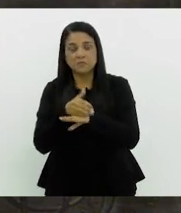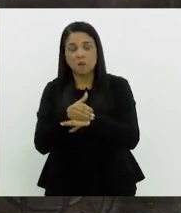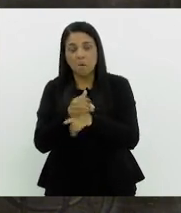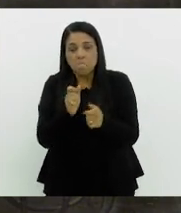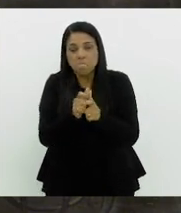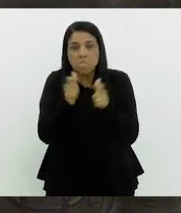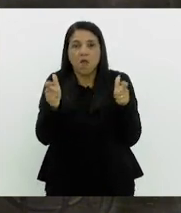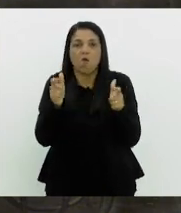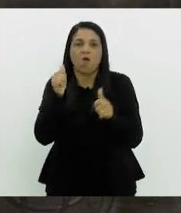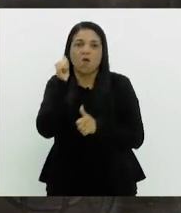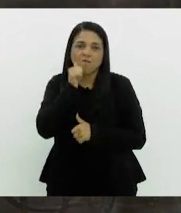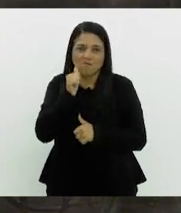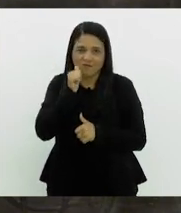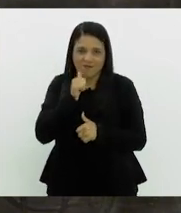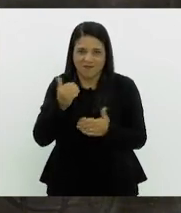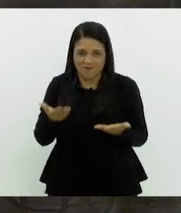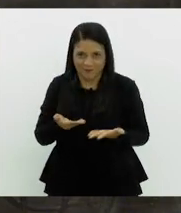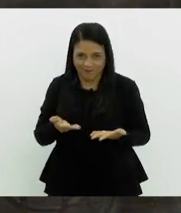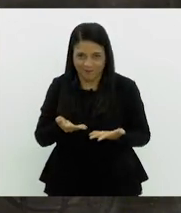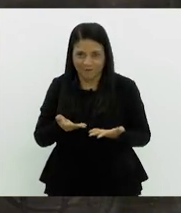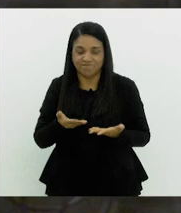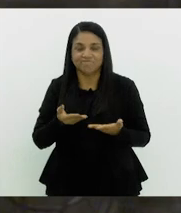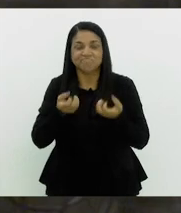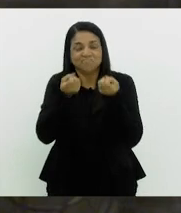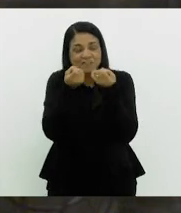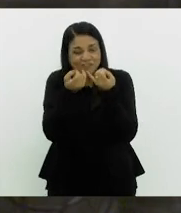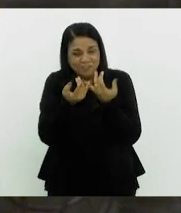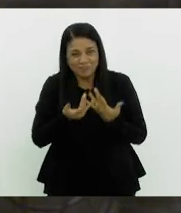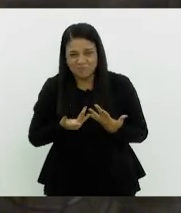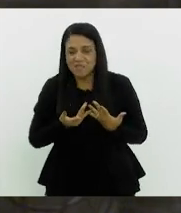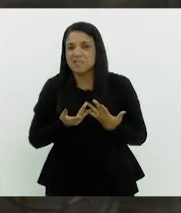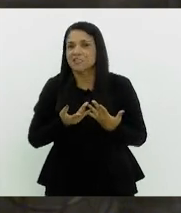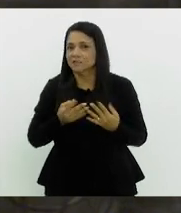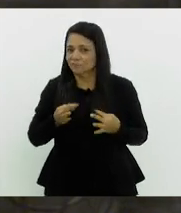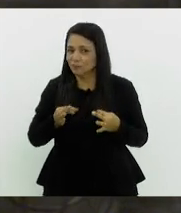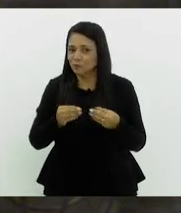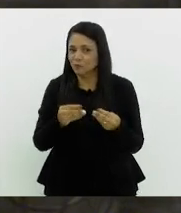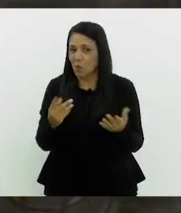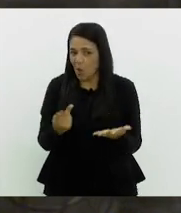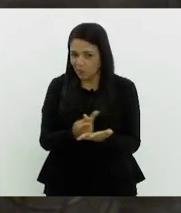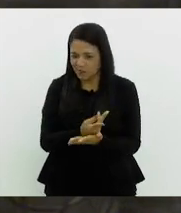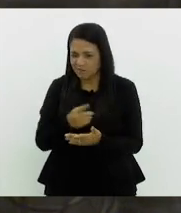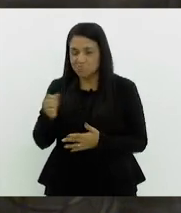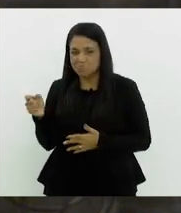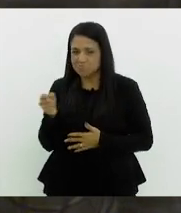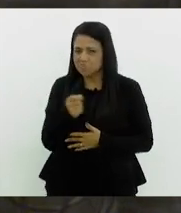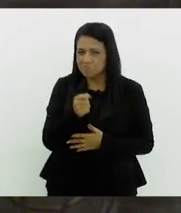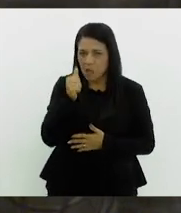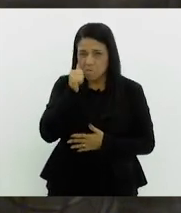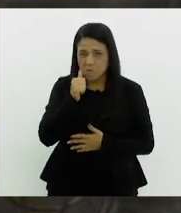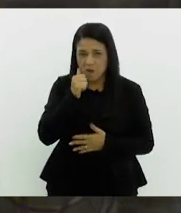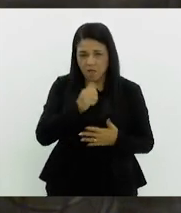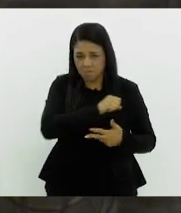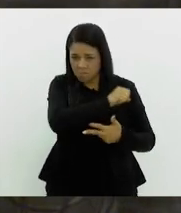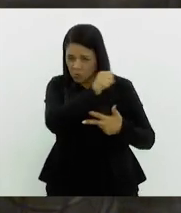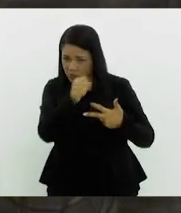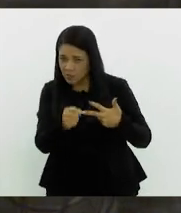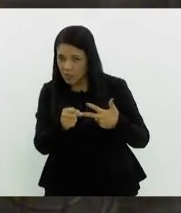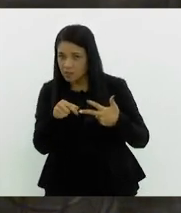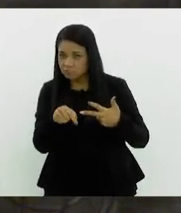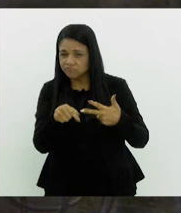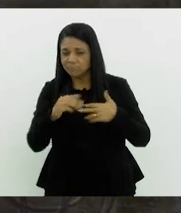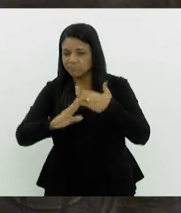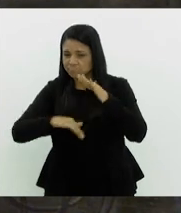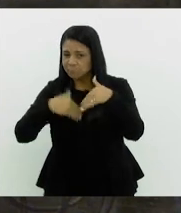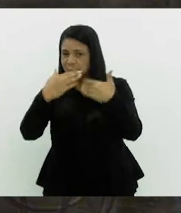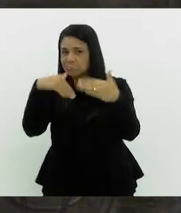Então, os fatos se explicam por si só. Quando as mulheres começam a tomar parte nos poderes, os poderes começam a produzir muito